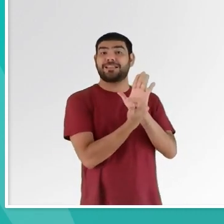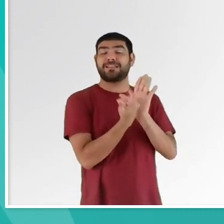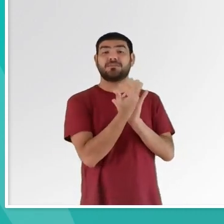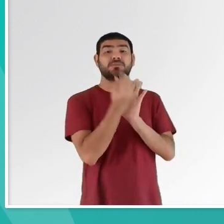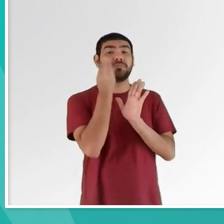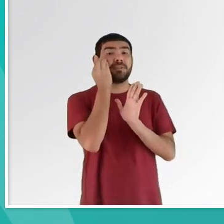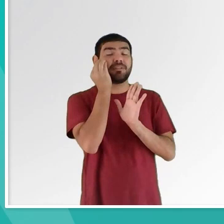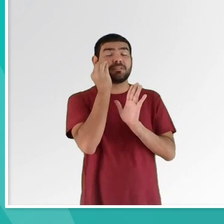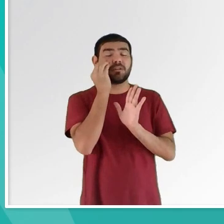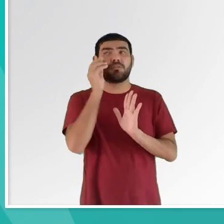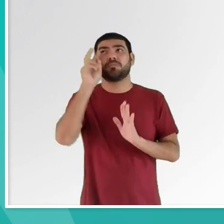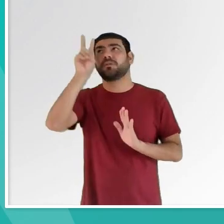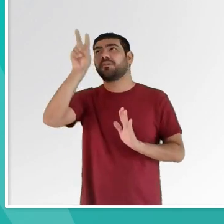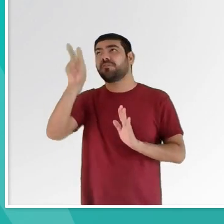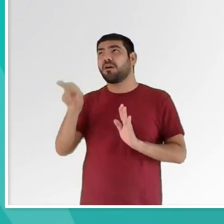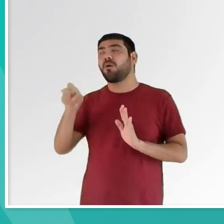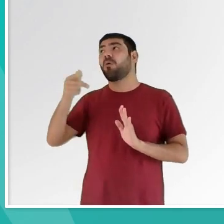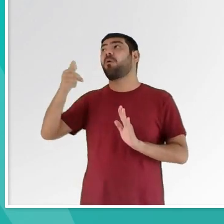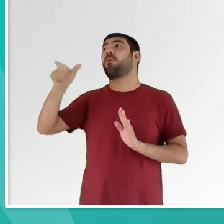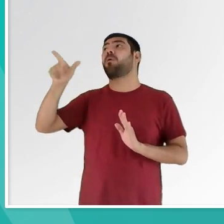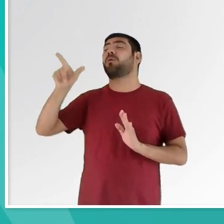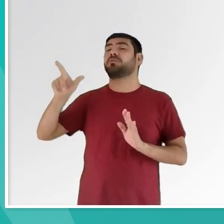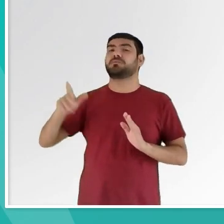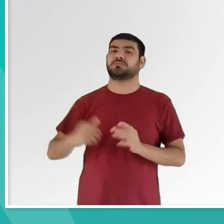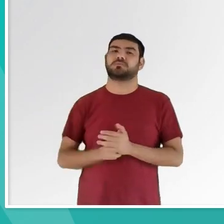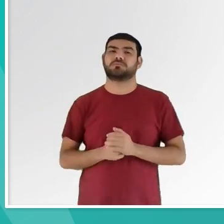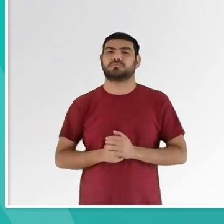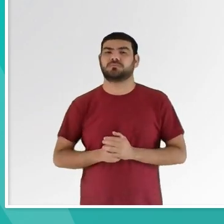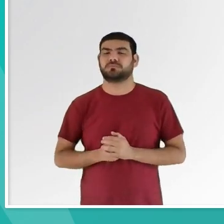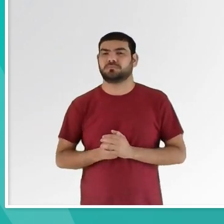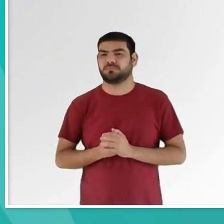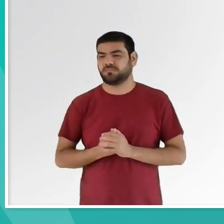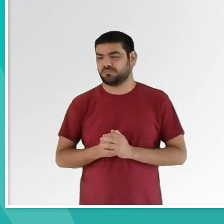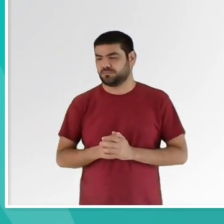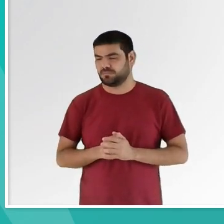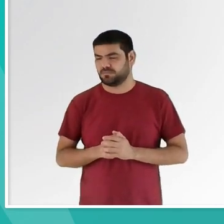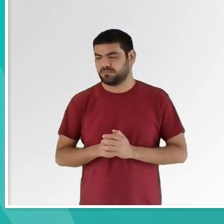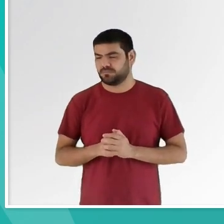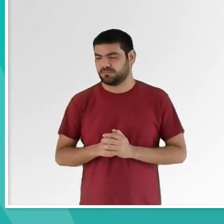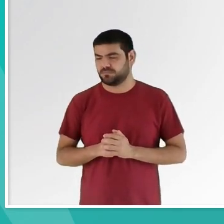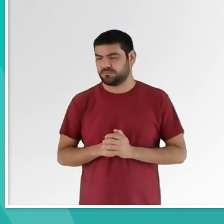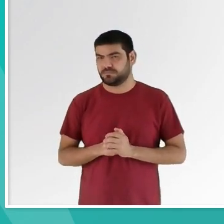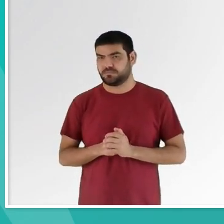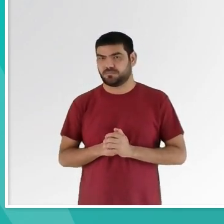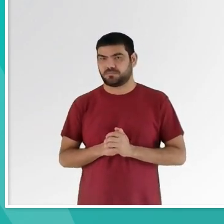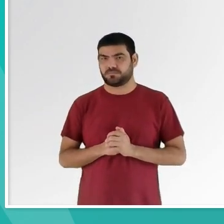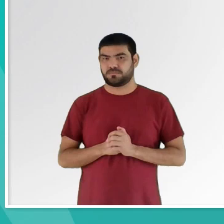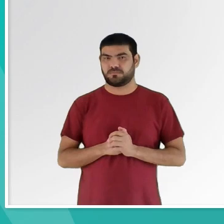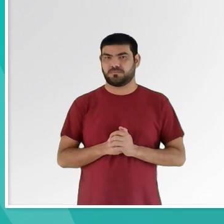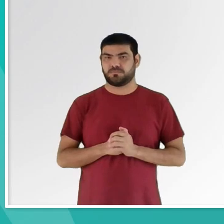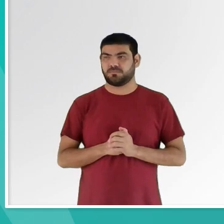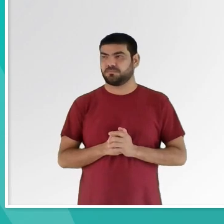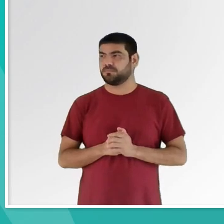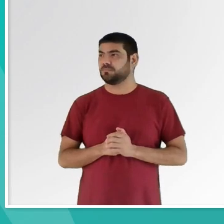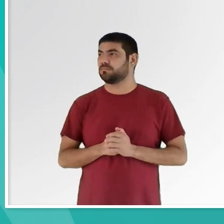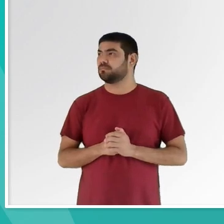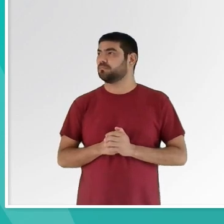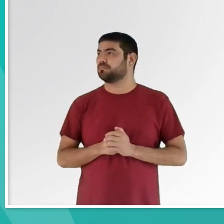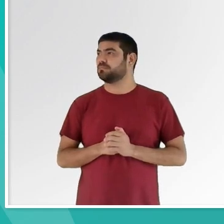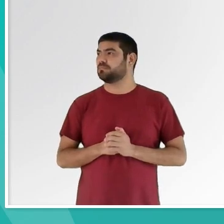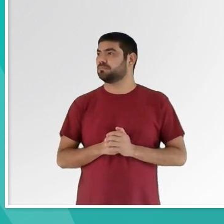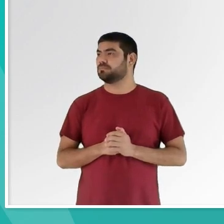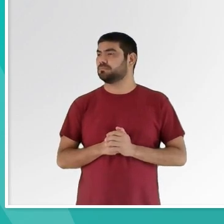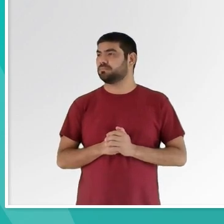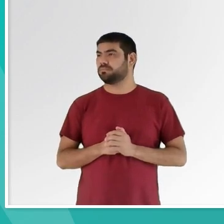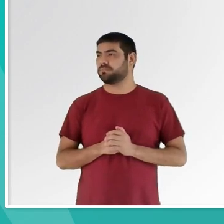agora o desenho animado. Vamos lá? Desenho animado. O que é um desenho animado? Refere-se ao processo